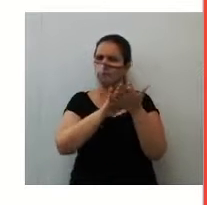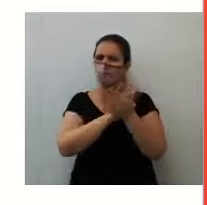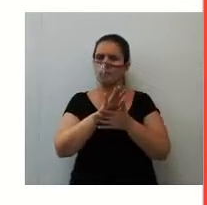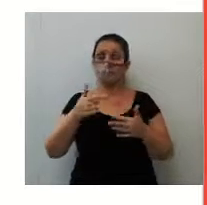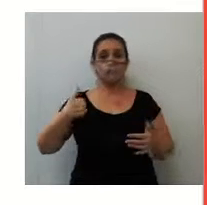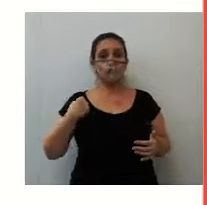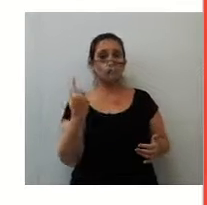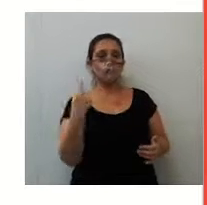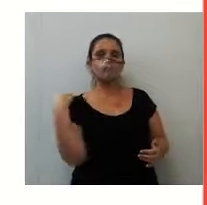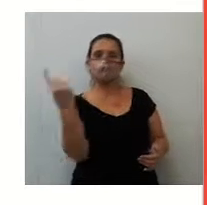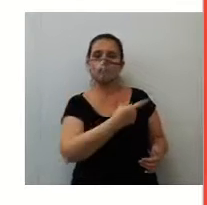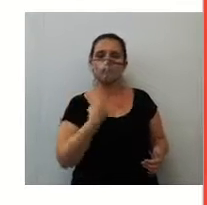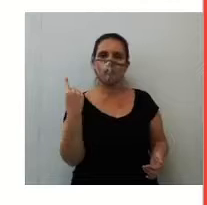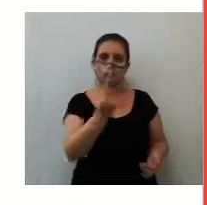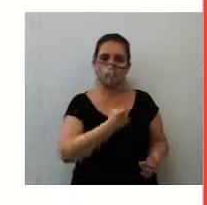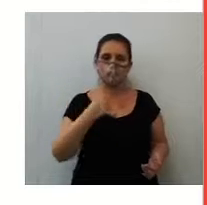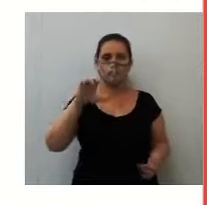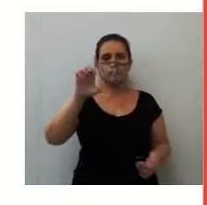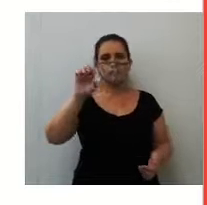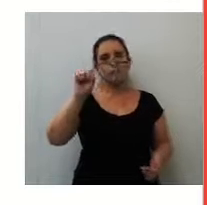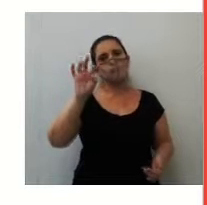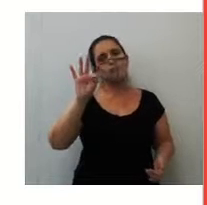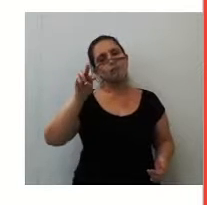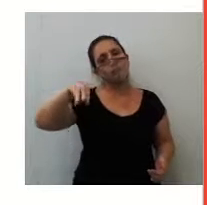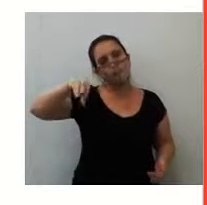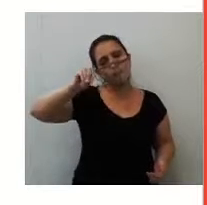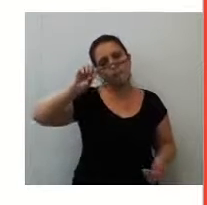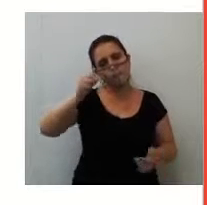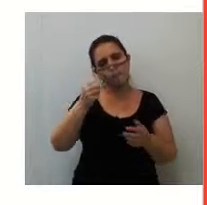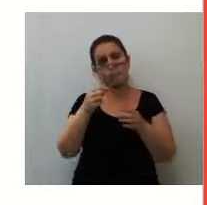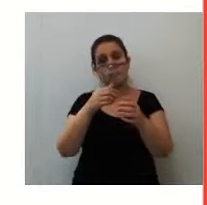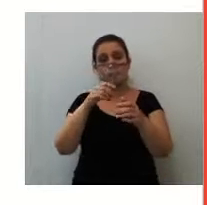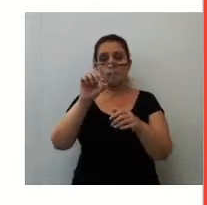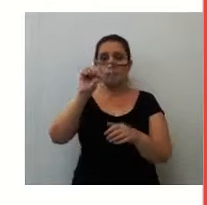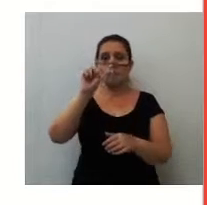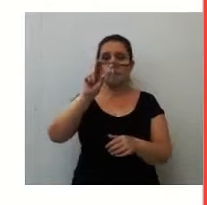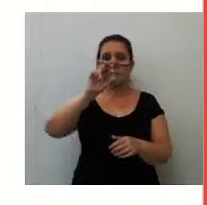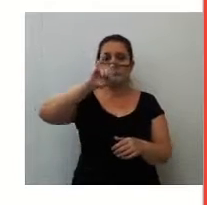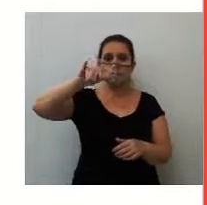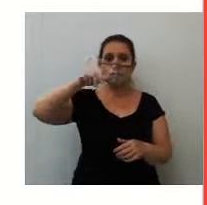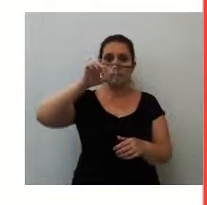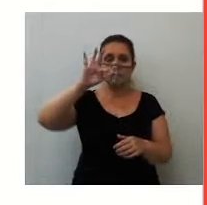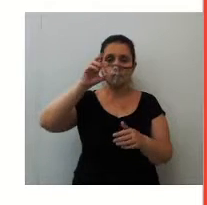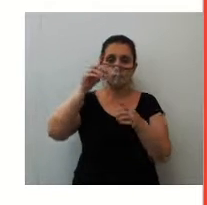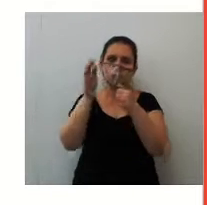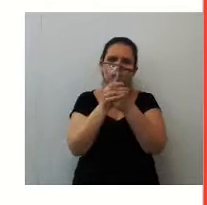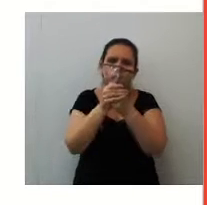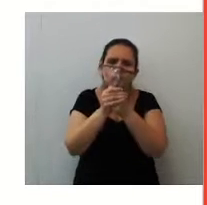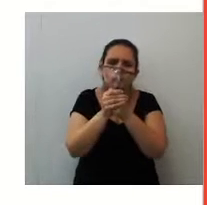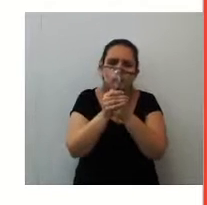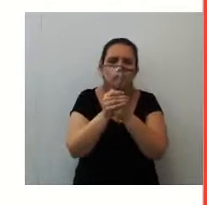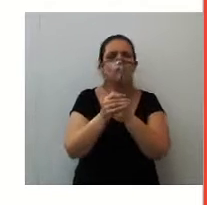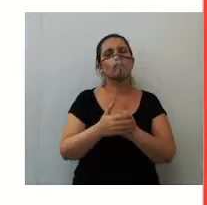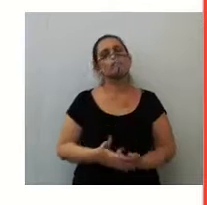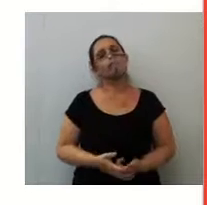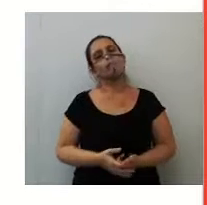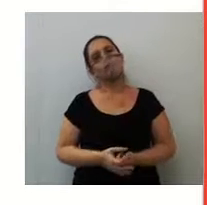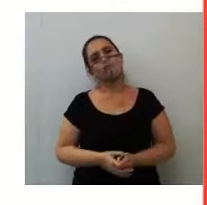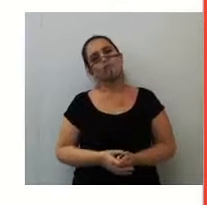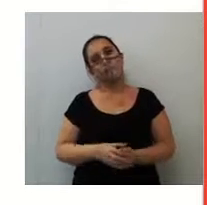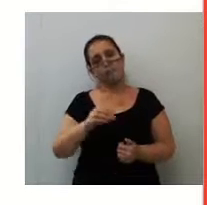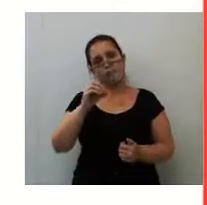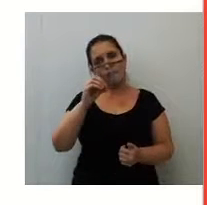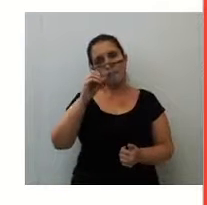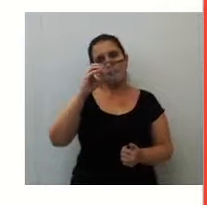sujeito aqui ó desinencial sujeito oculto e sujeito elíptico eu digo esses vários homens porque por exemplo o sujeito oculto